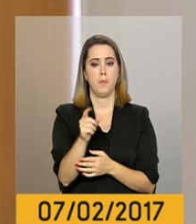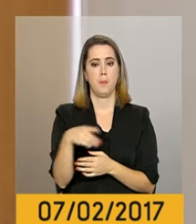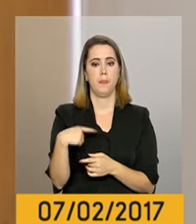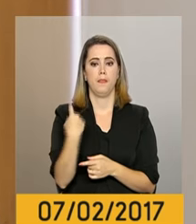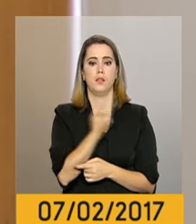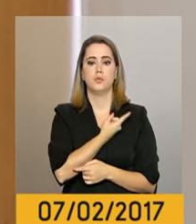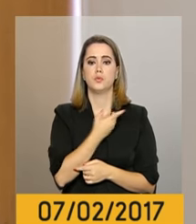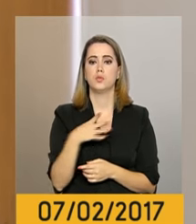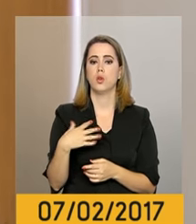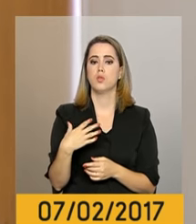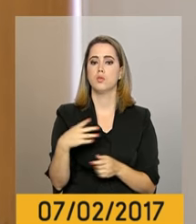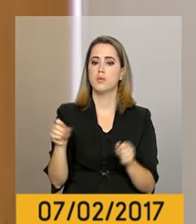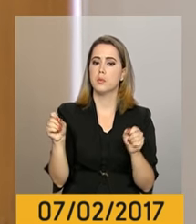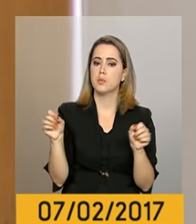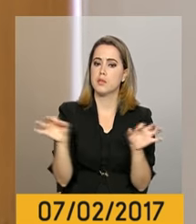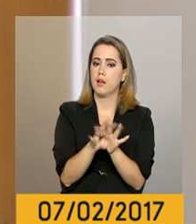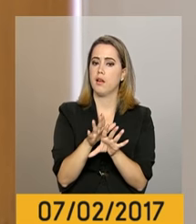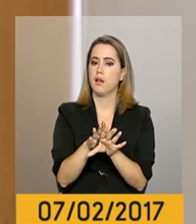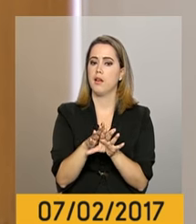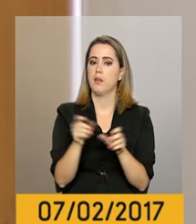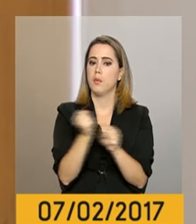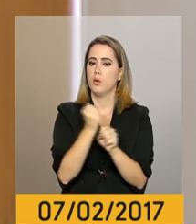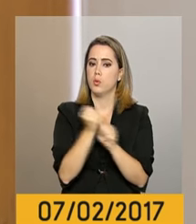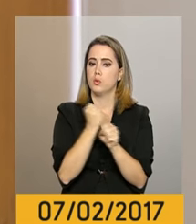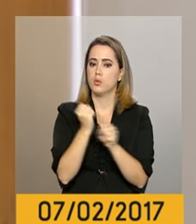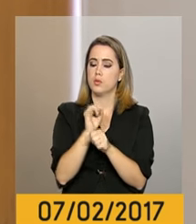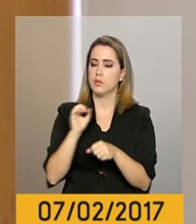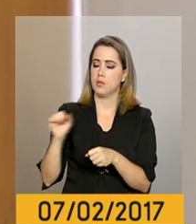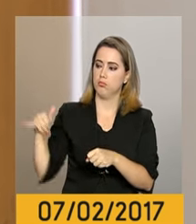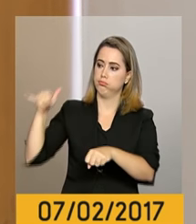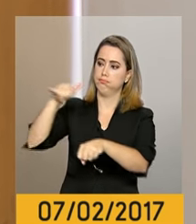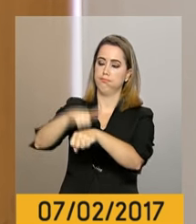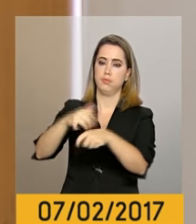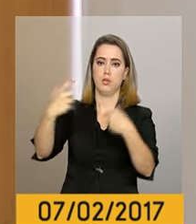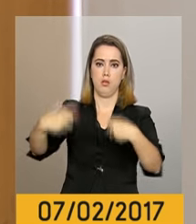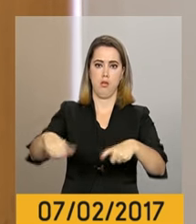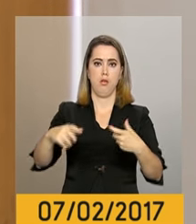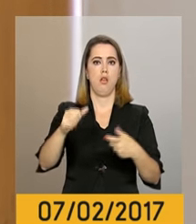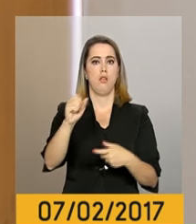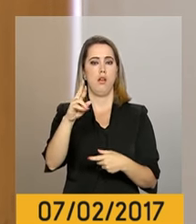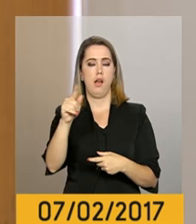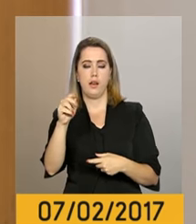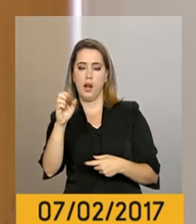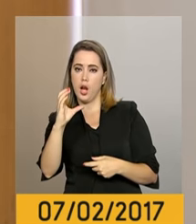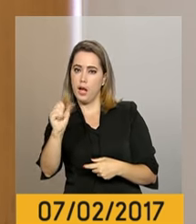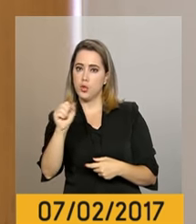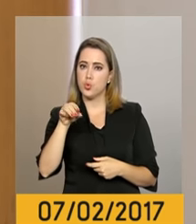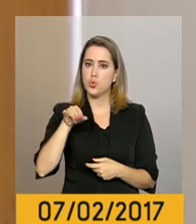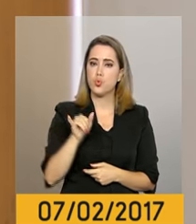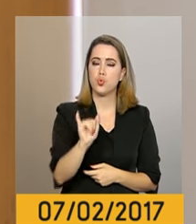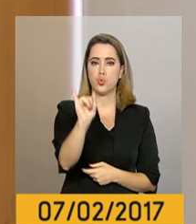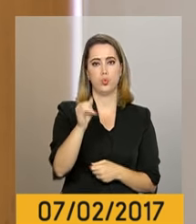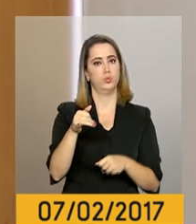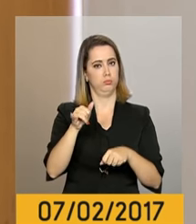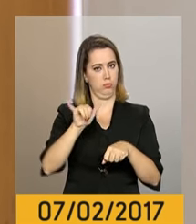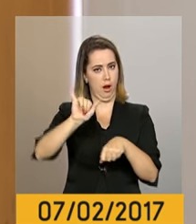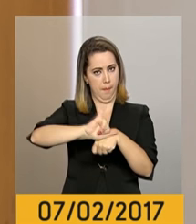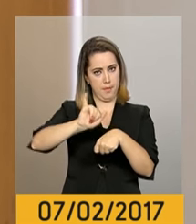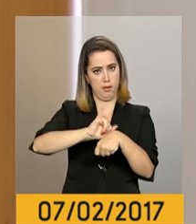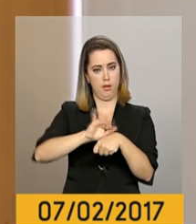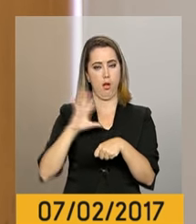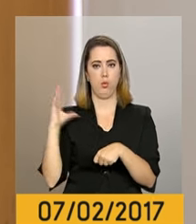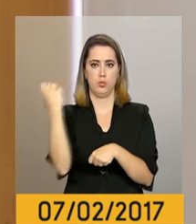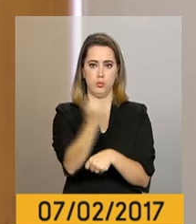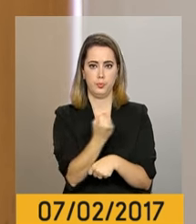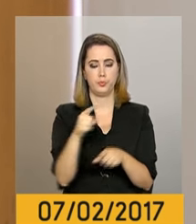vamos completar o aeroporto de Aracaju e outras tantas obras que foram aqui mencionadas e que, pouco a pouco, serão